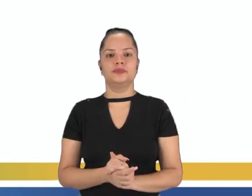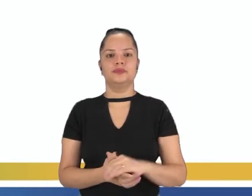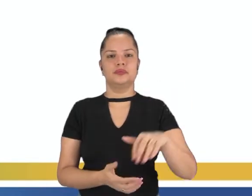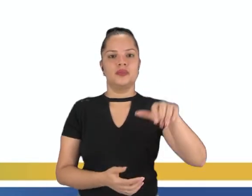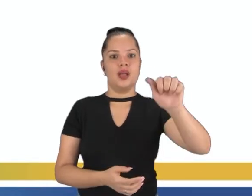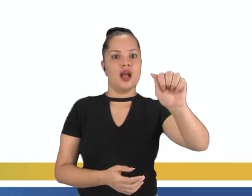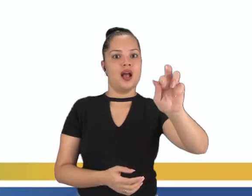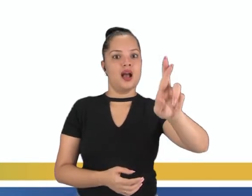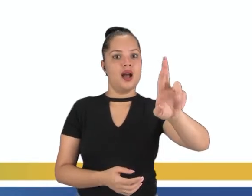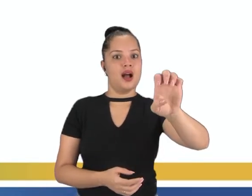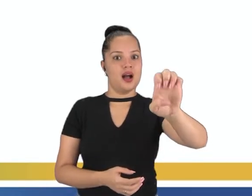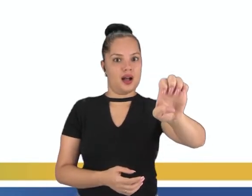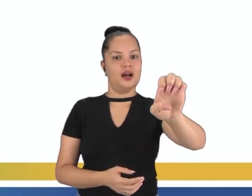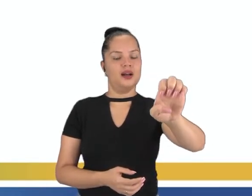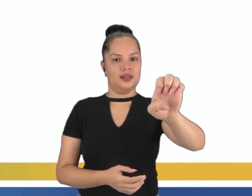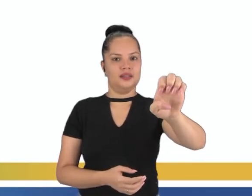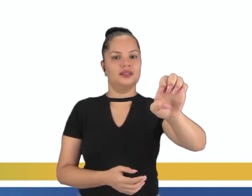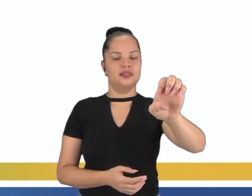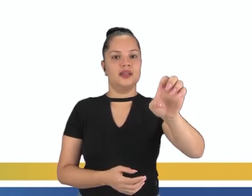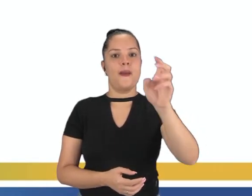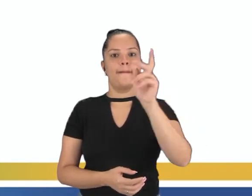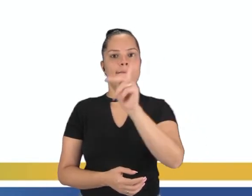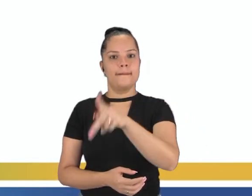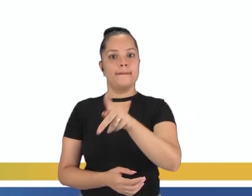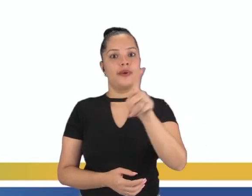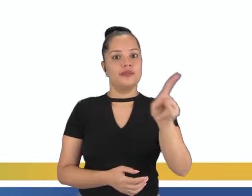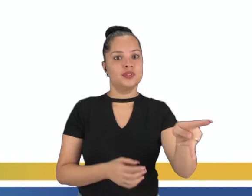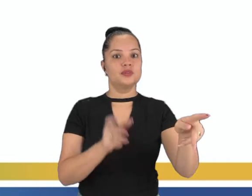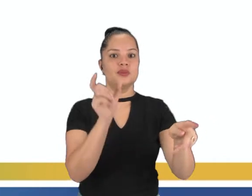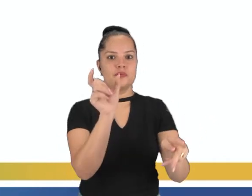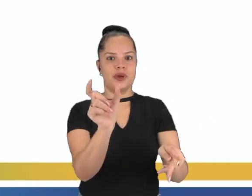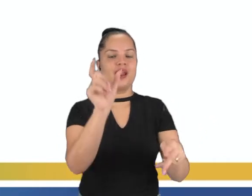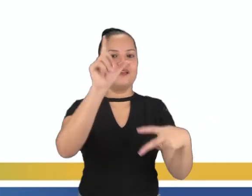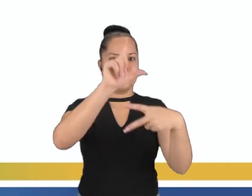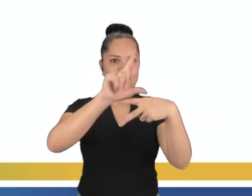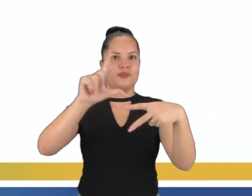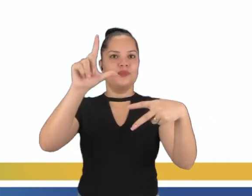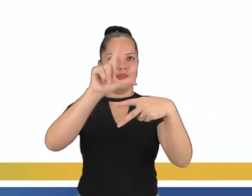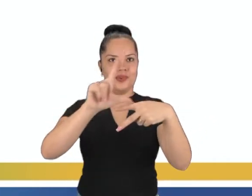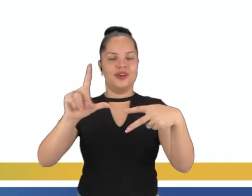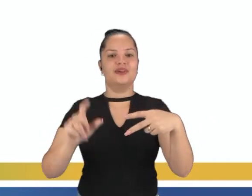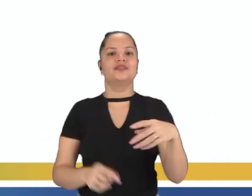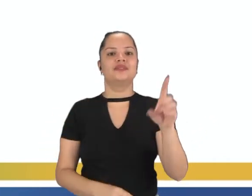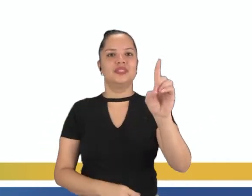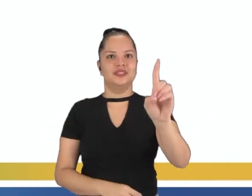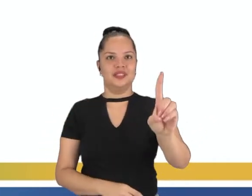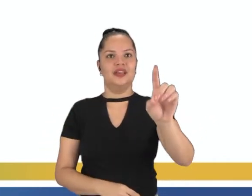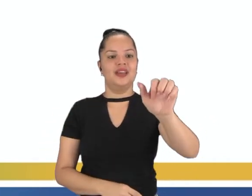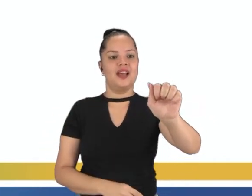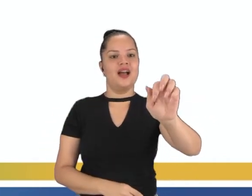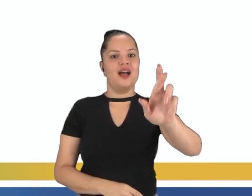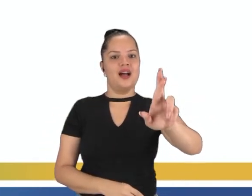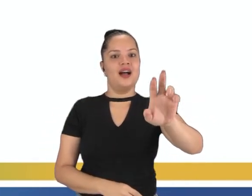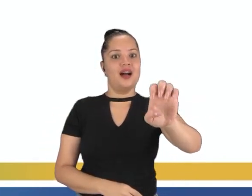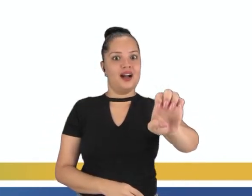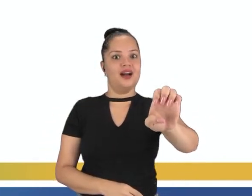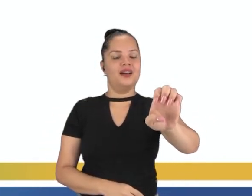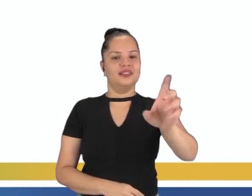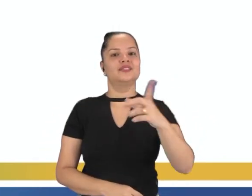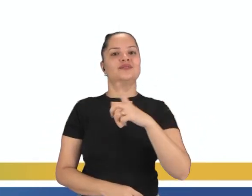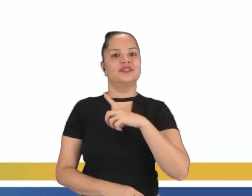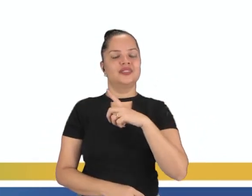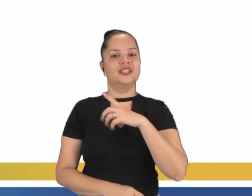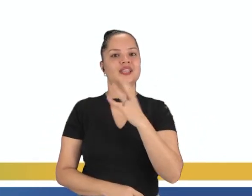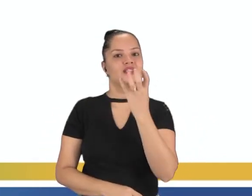talking. Existem professores conversando. E na letra D, there are dogs running.